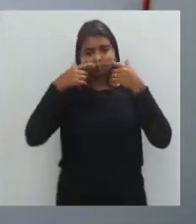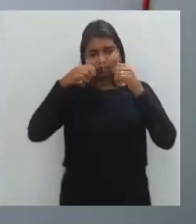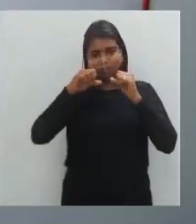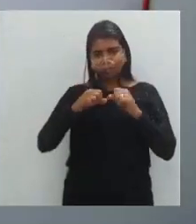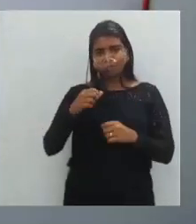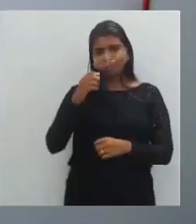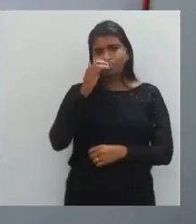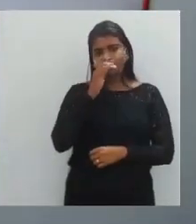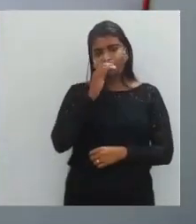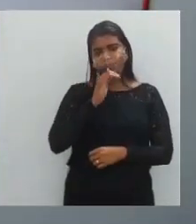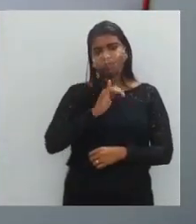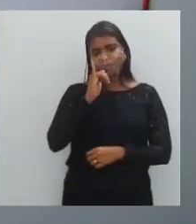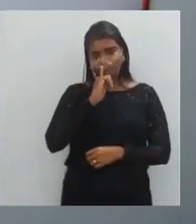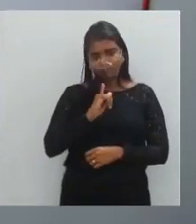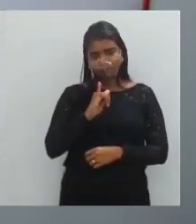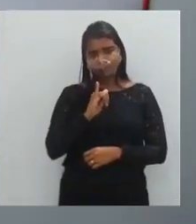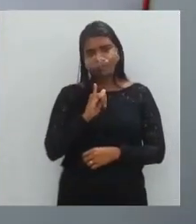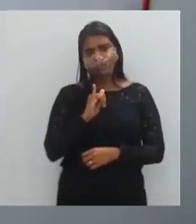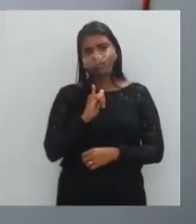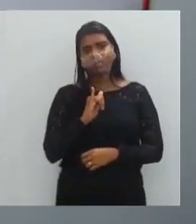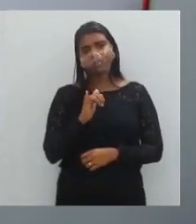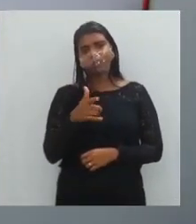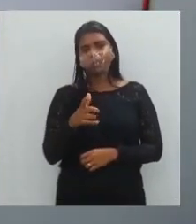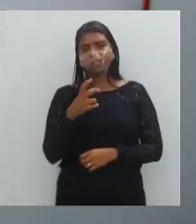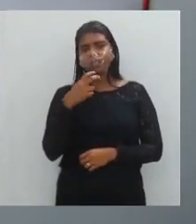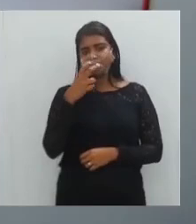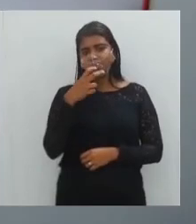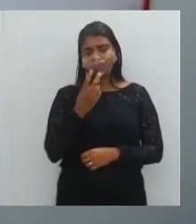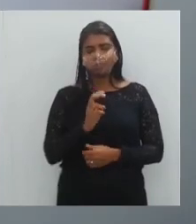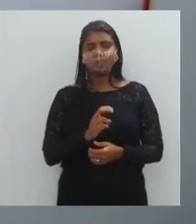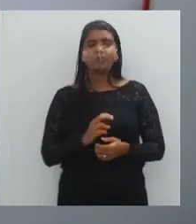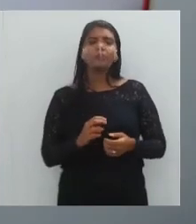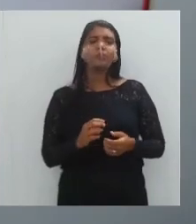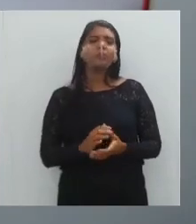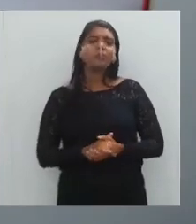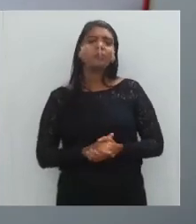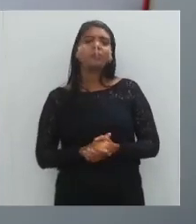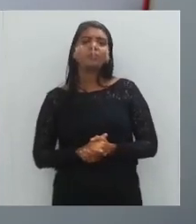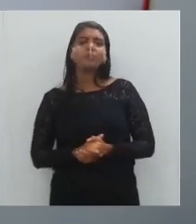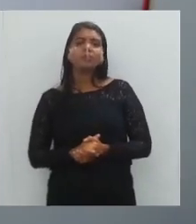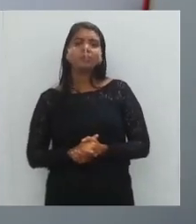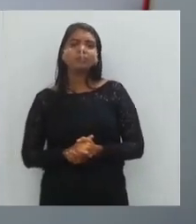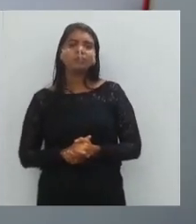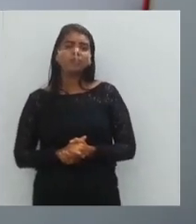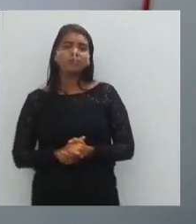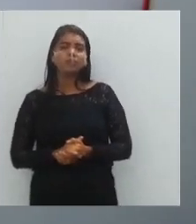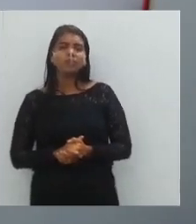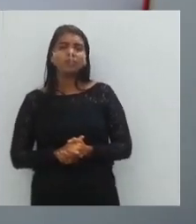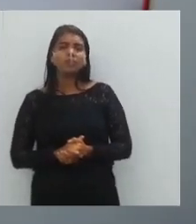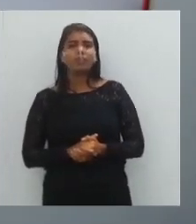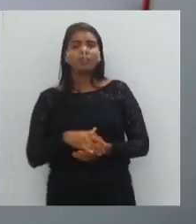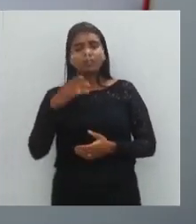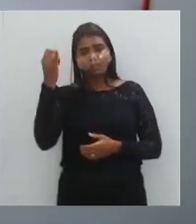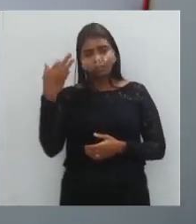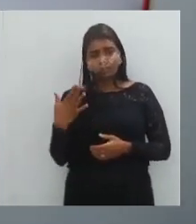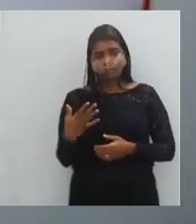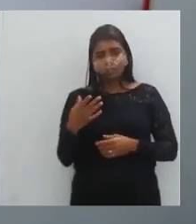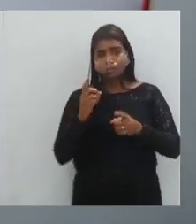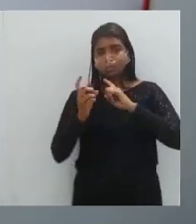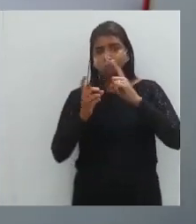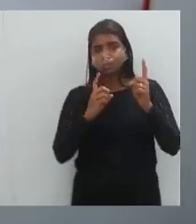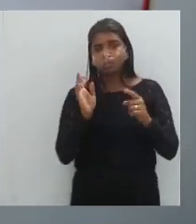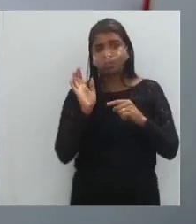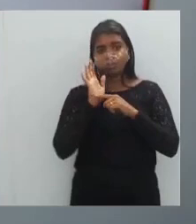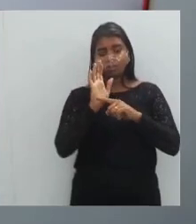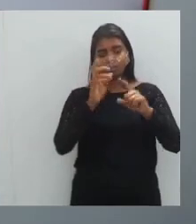Vê só, a linguagem verbal e não verbal. Eu quero destacar que o discurso que aparece